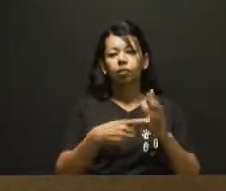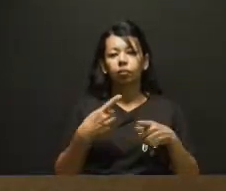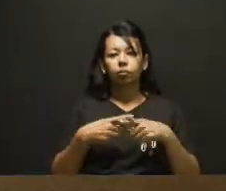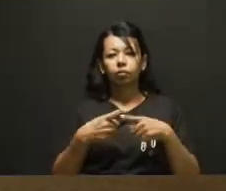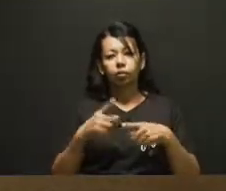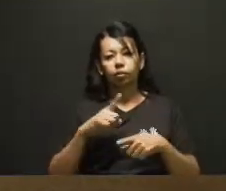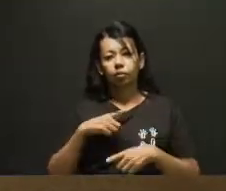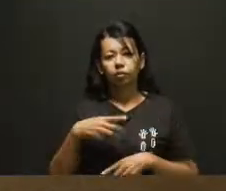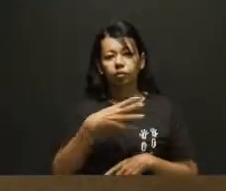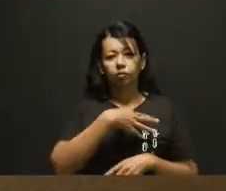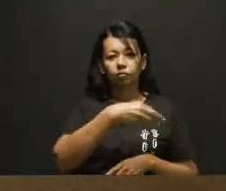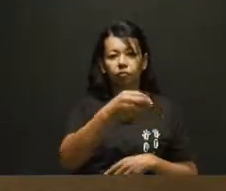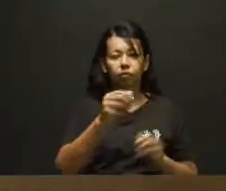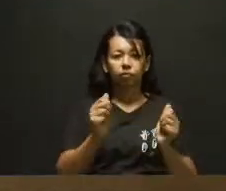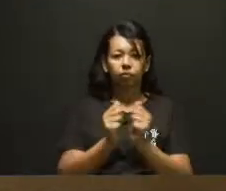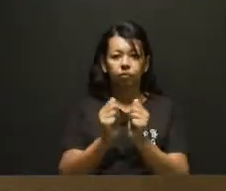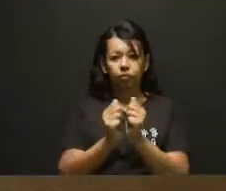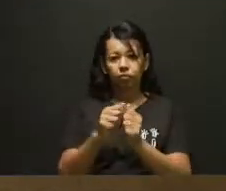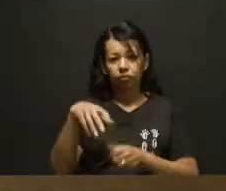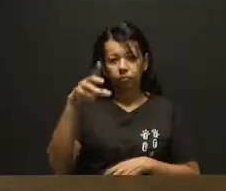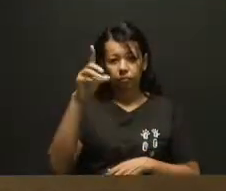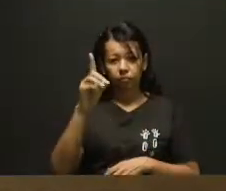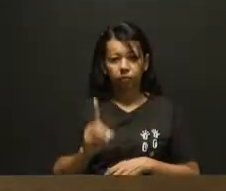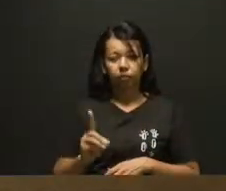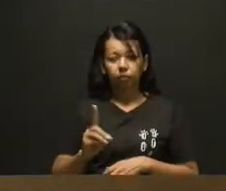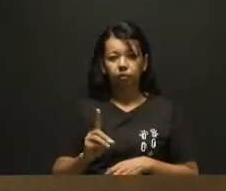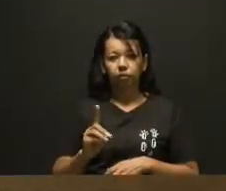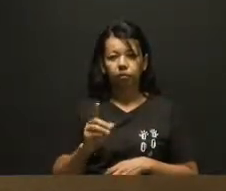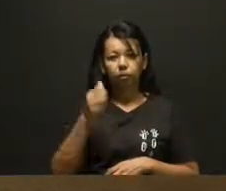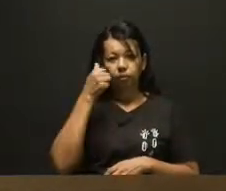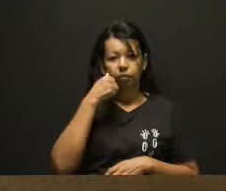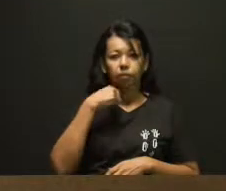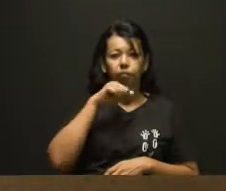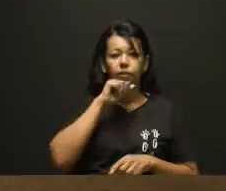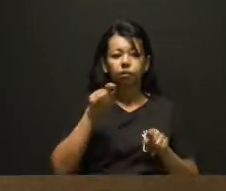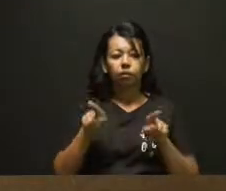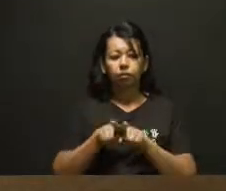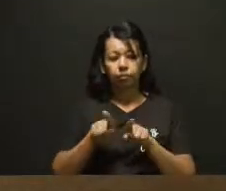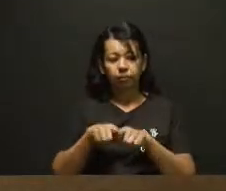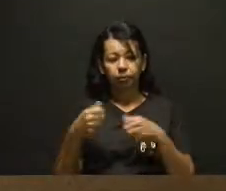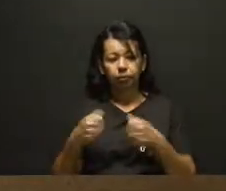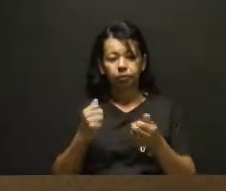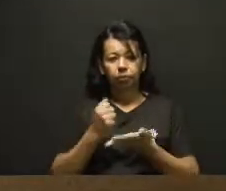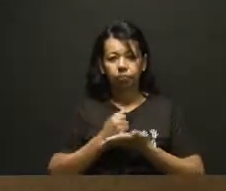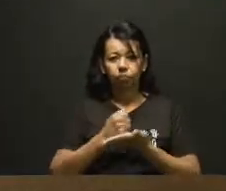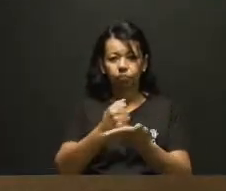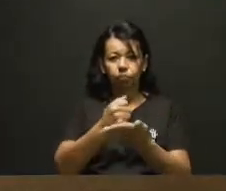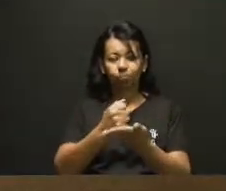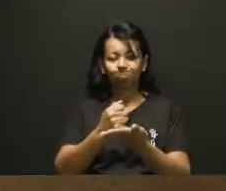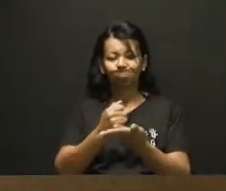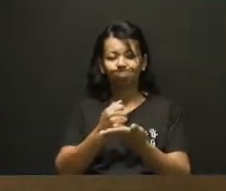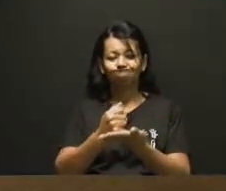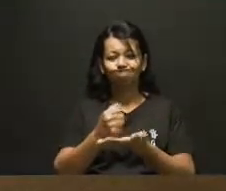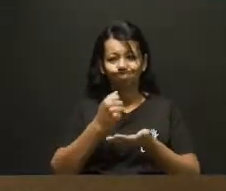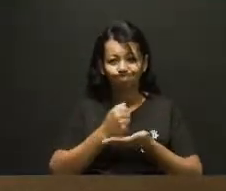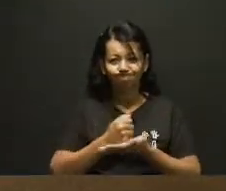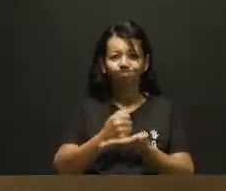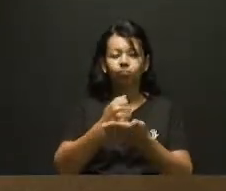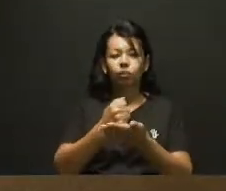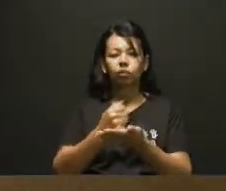com algum tipo de deficiência mas nós mães também precisamos muito de apoio de mais